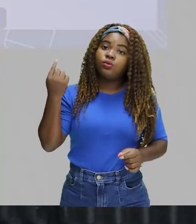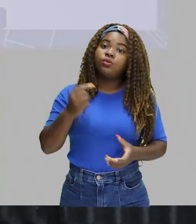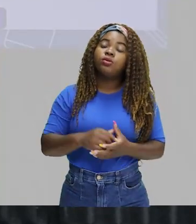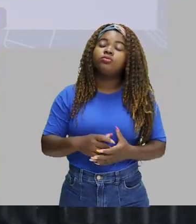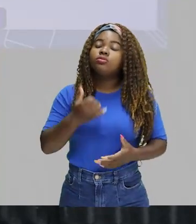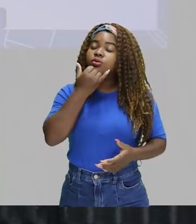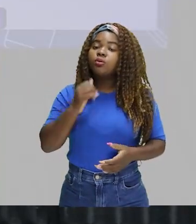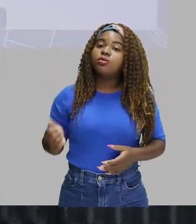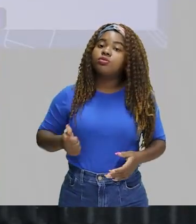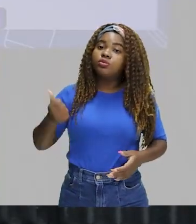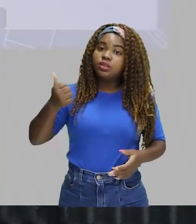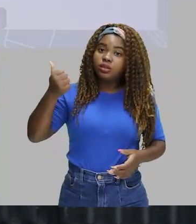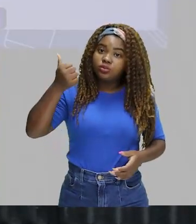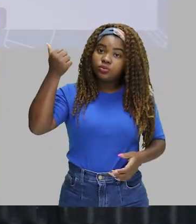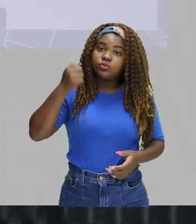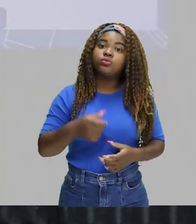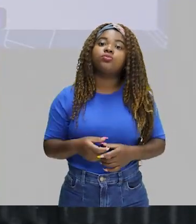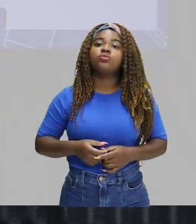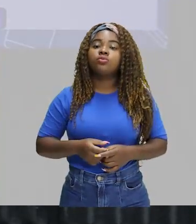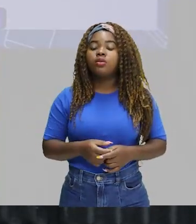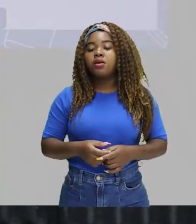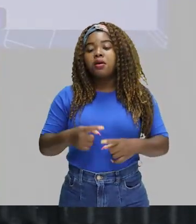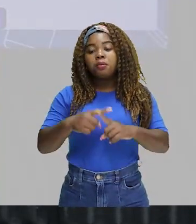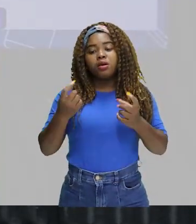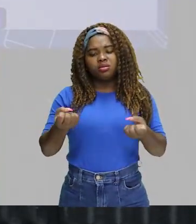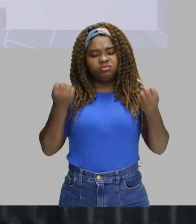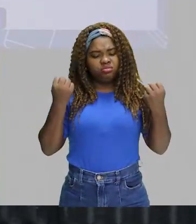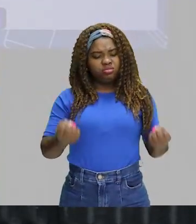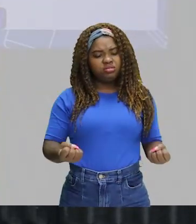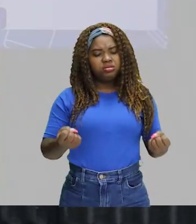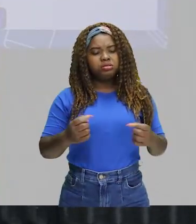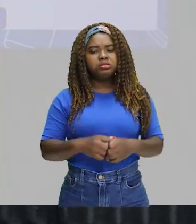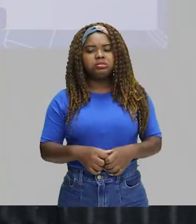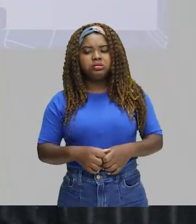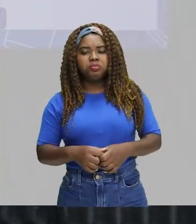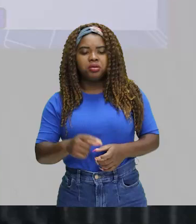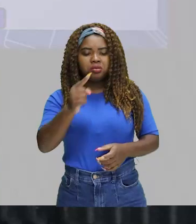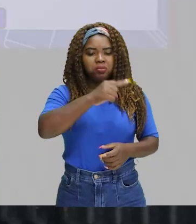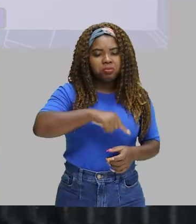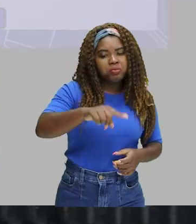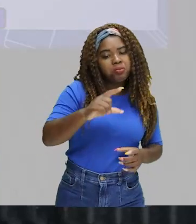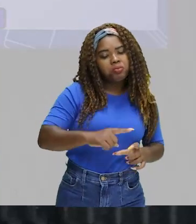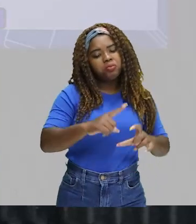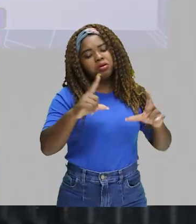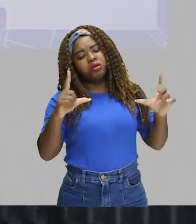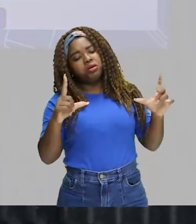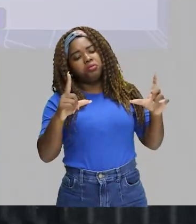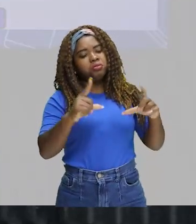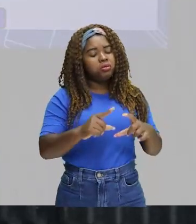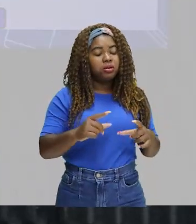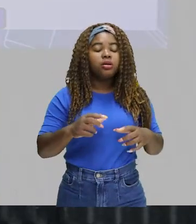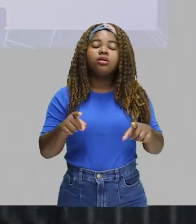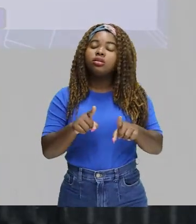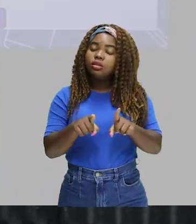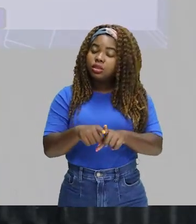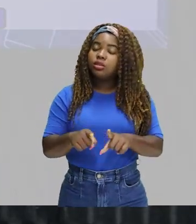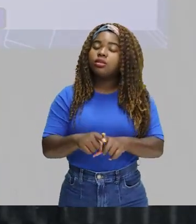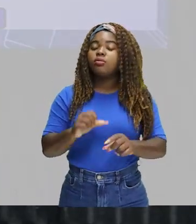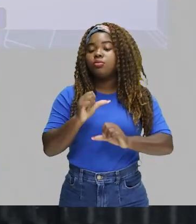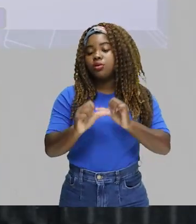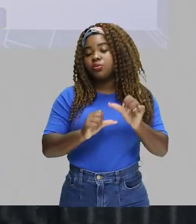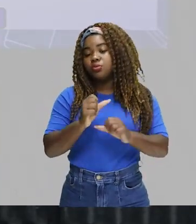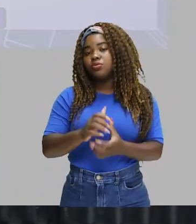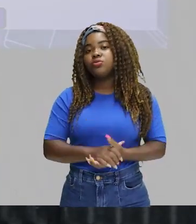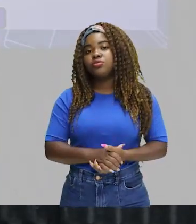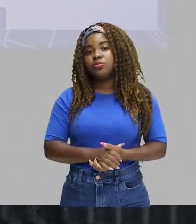Jogos Olímpicos. Mas esses pesos e tamanhos, circunferências, especificações, também mudam quando nós